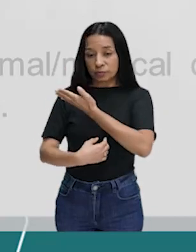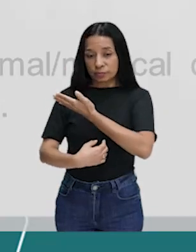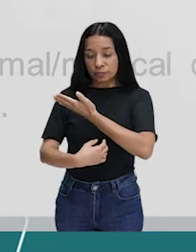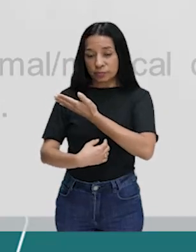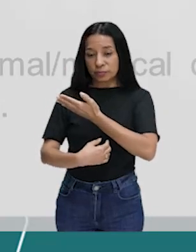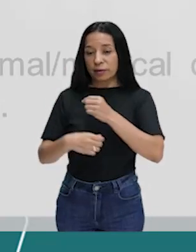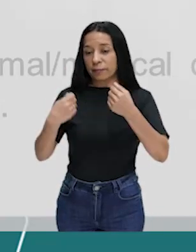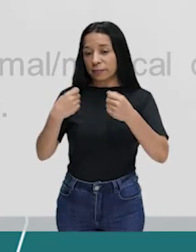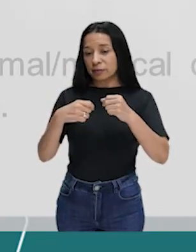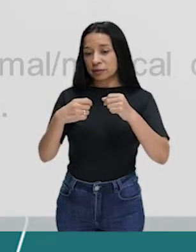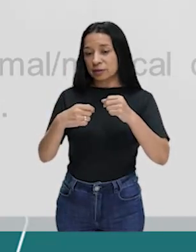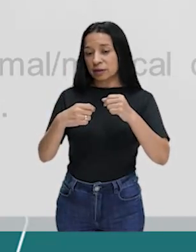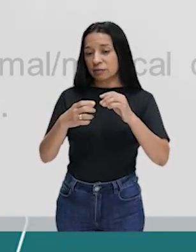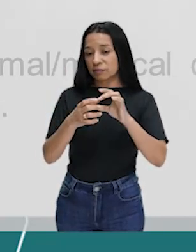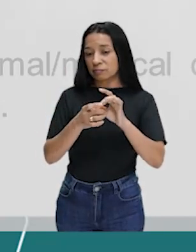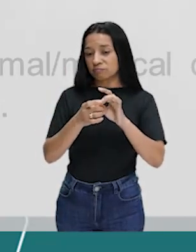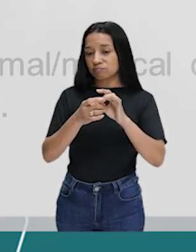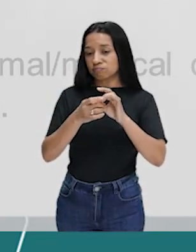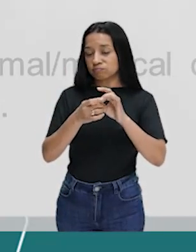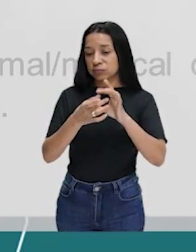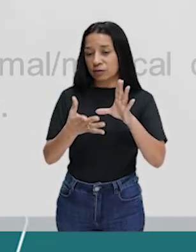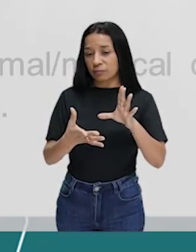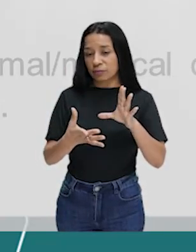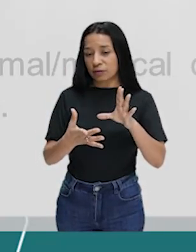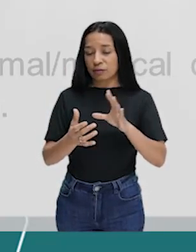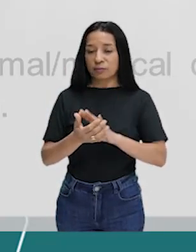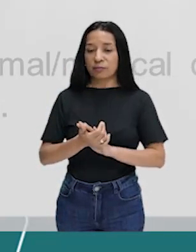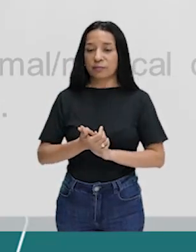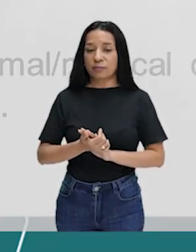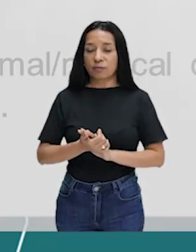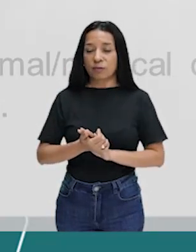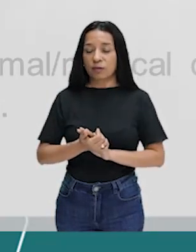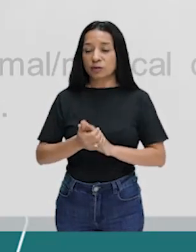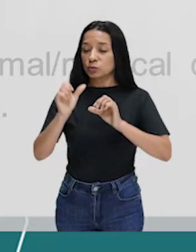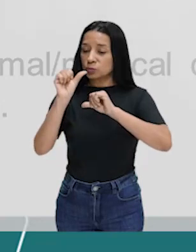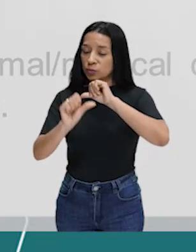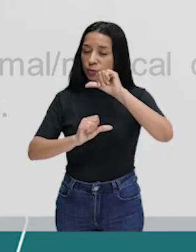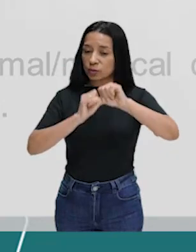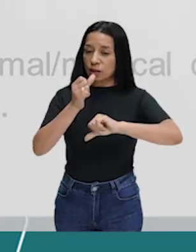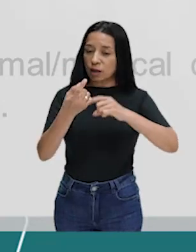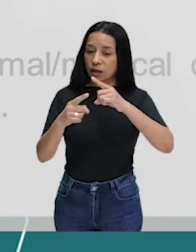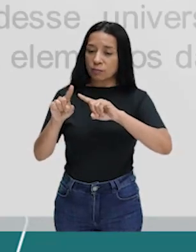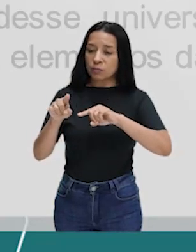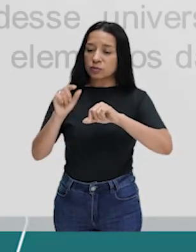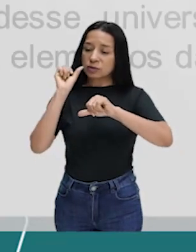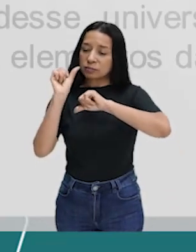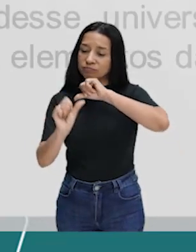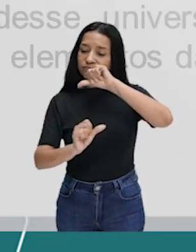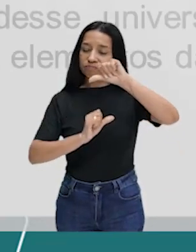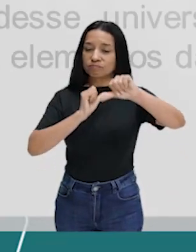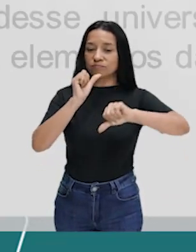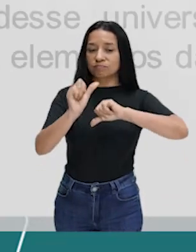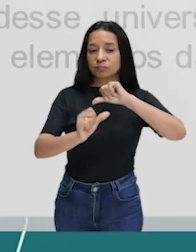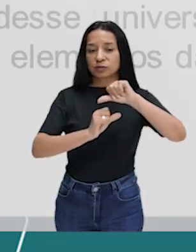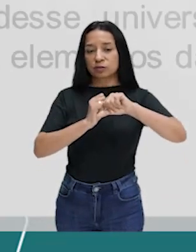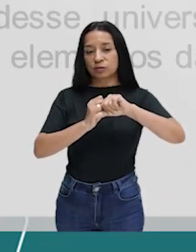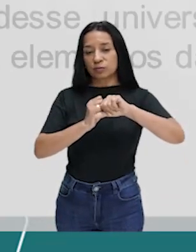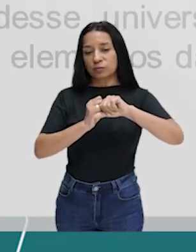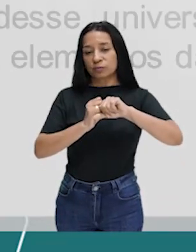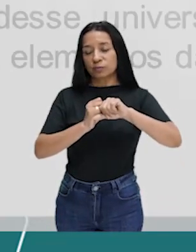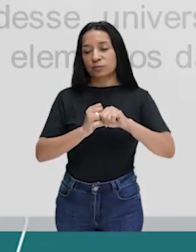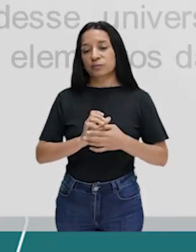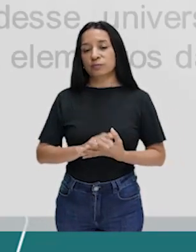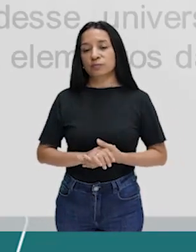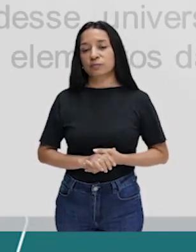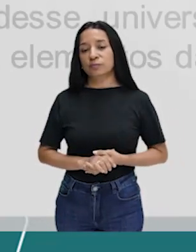da música para tornar a música verdadeiramente revolucionária. Então, nesse aspecto, vai se assumir um Brasil de